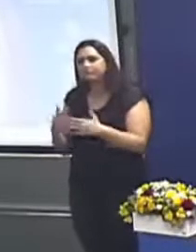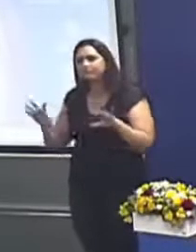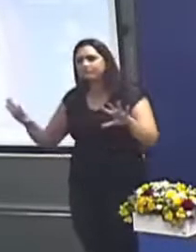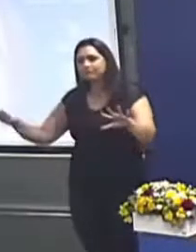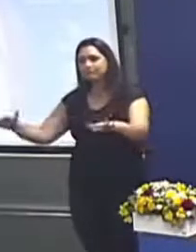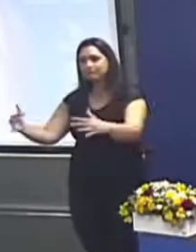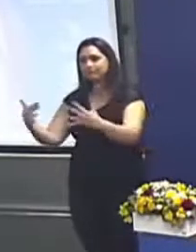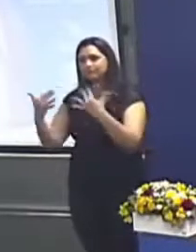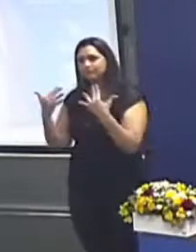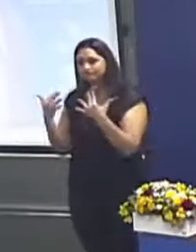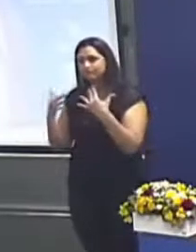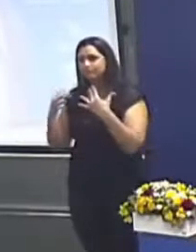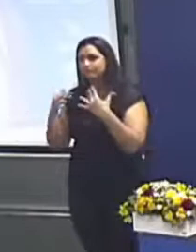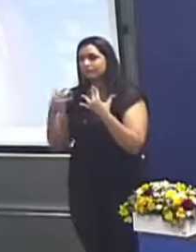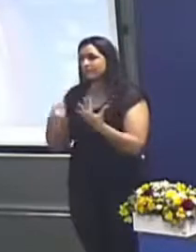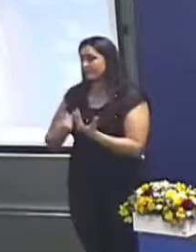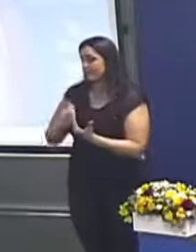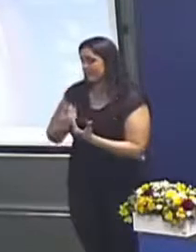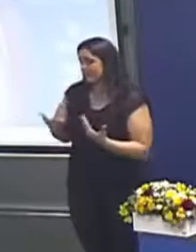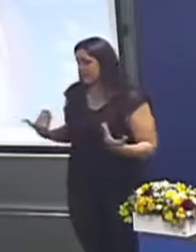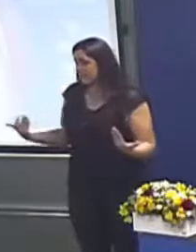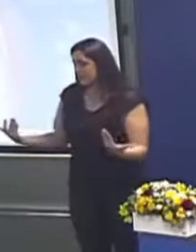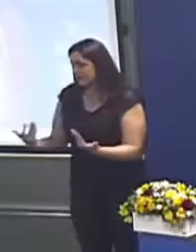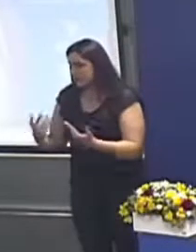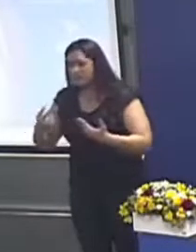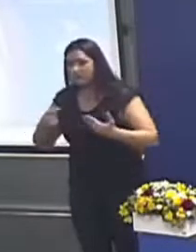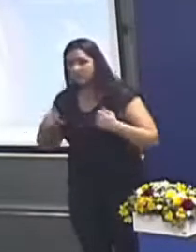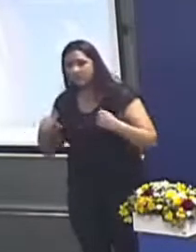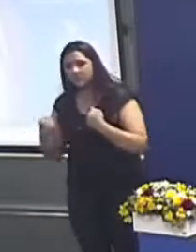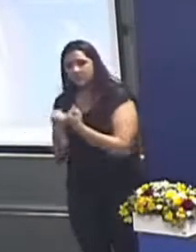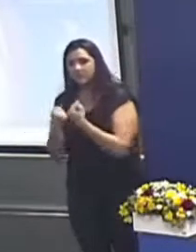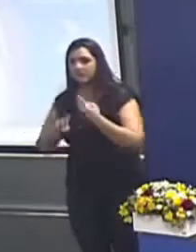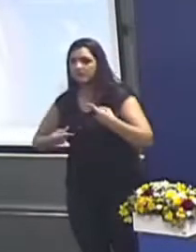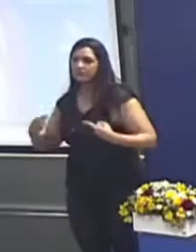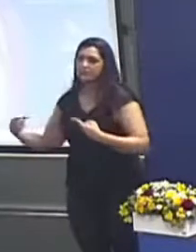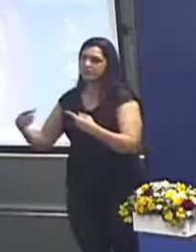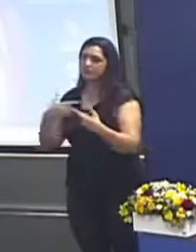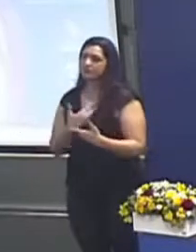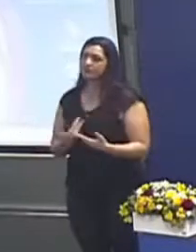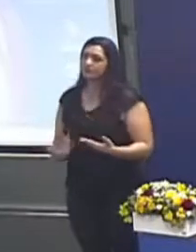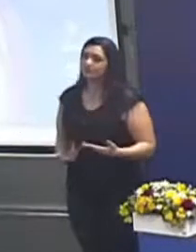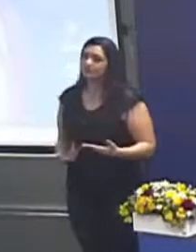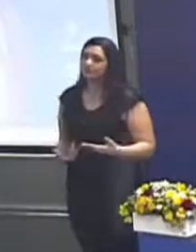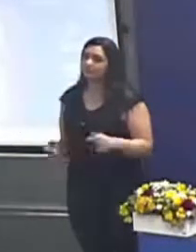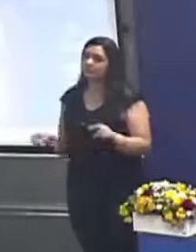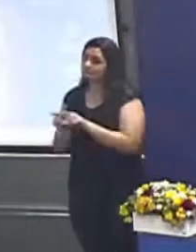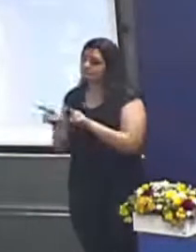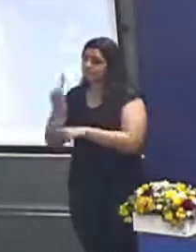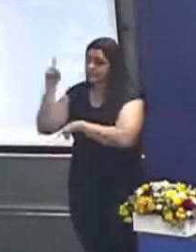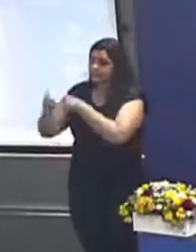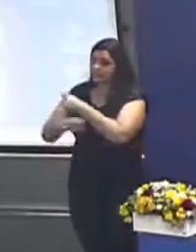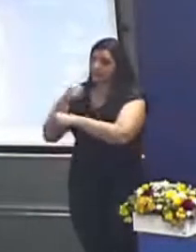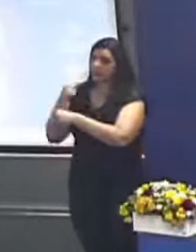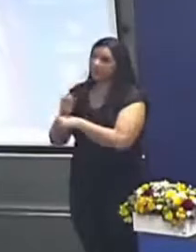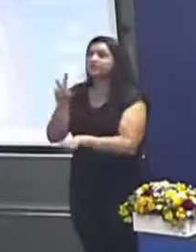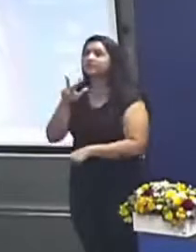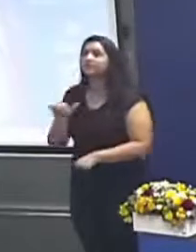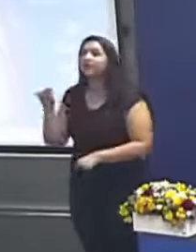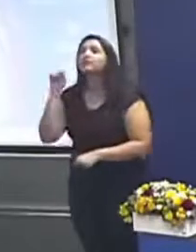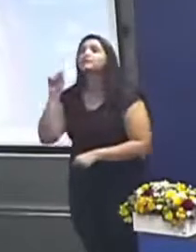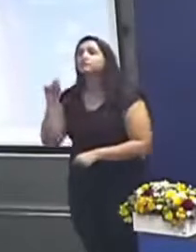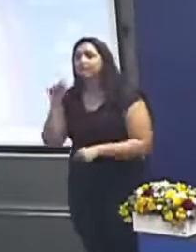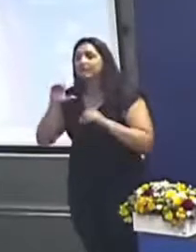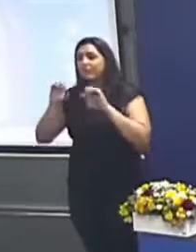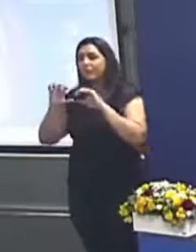chamar para o cenário da defesa das políticas públicas. E, dentre elas, o ano que vem, temos a